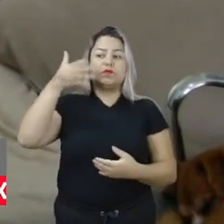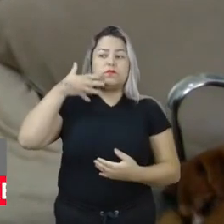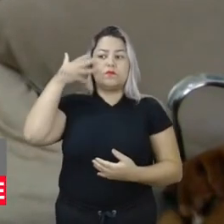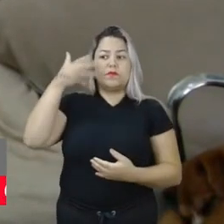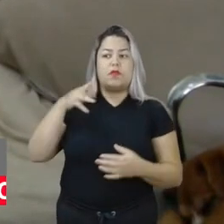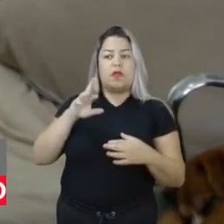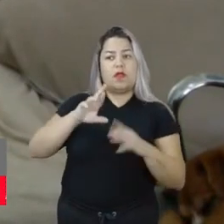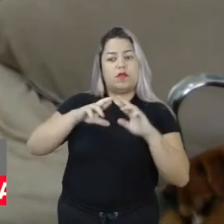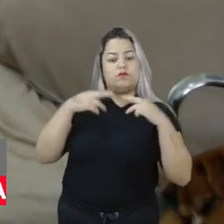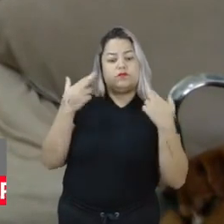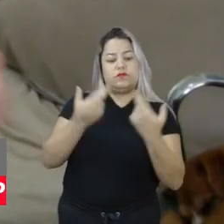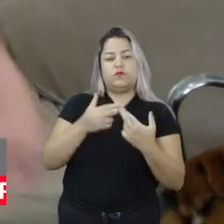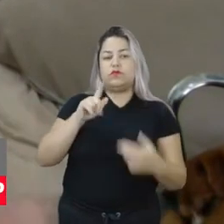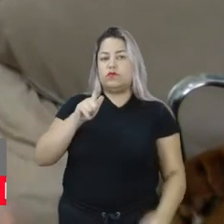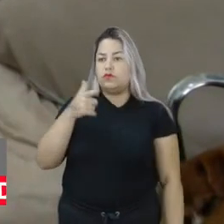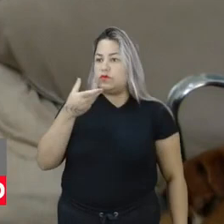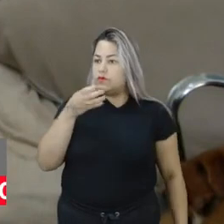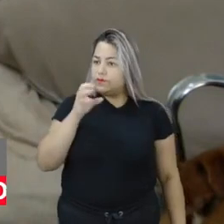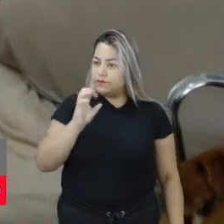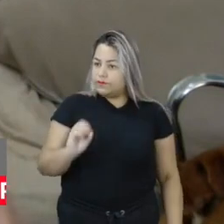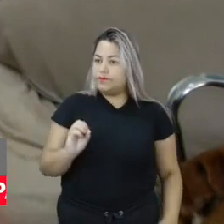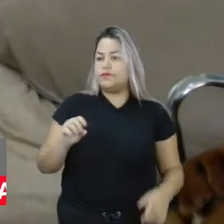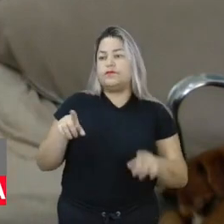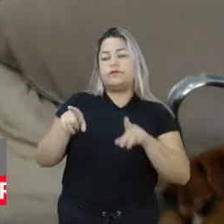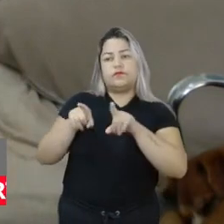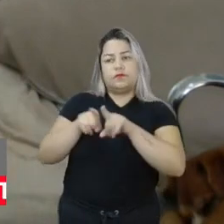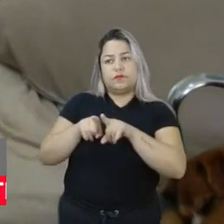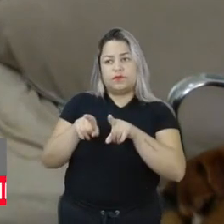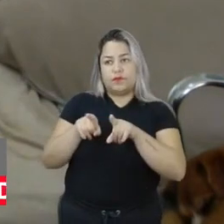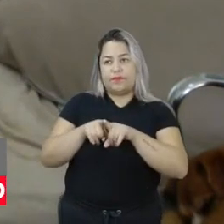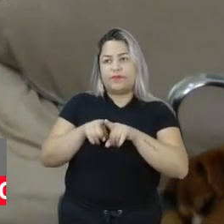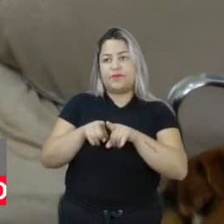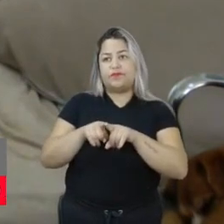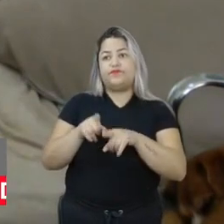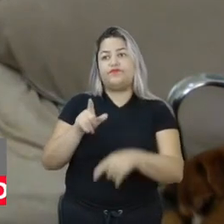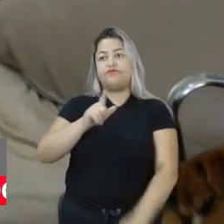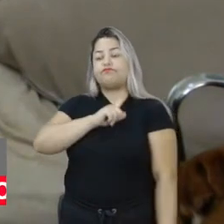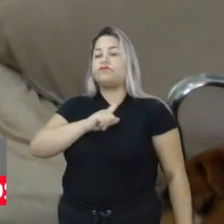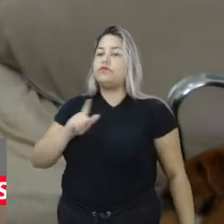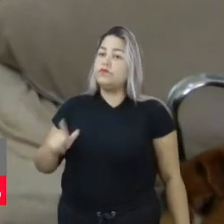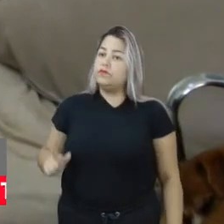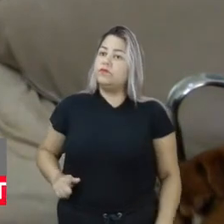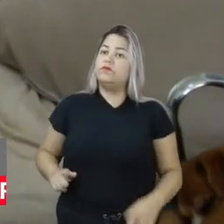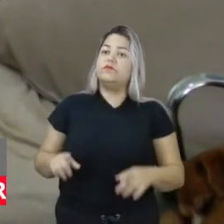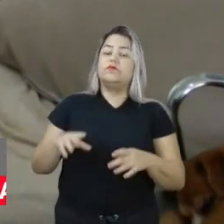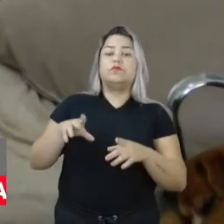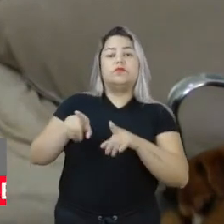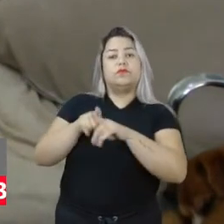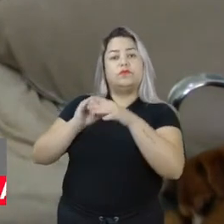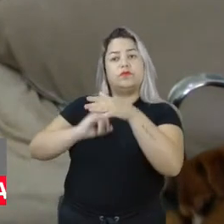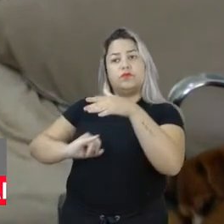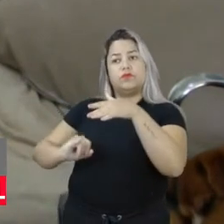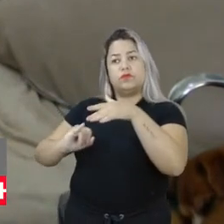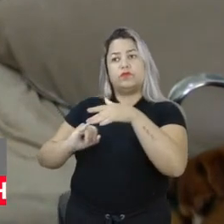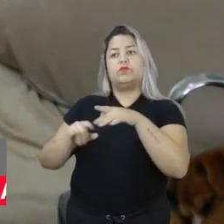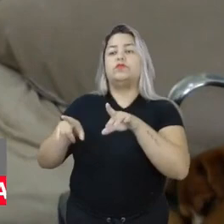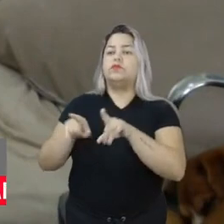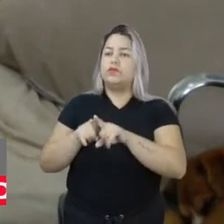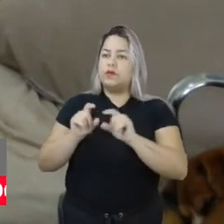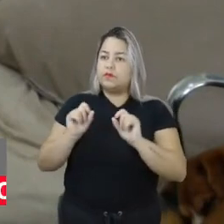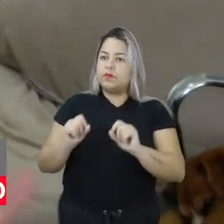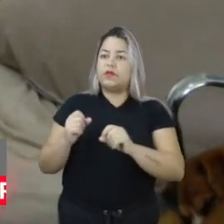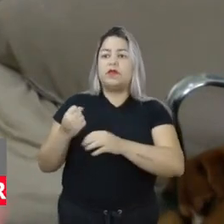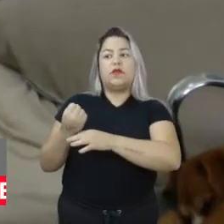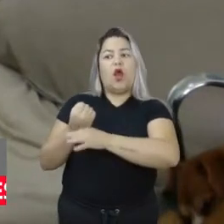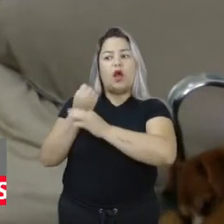reunião do G20, né, uma reforma da governança global, das instituições multilaterais